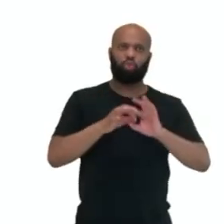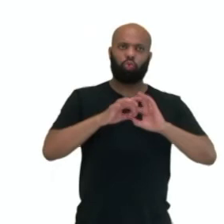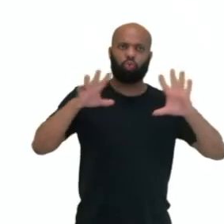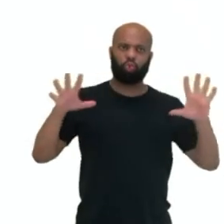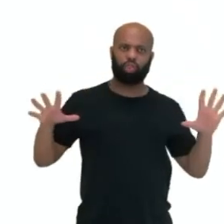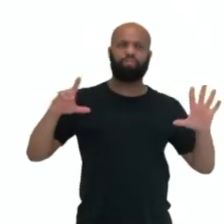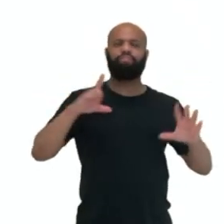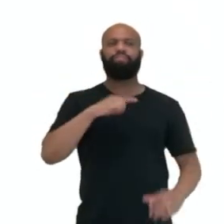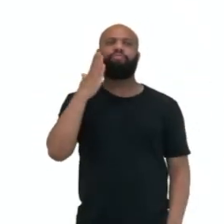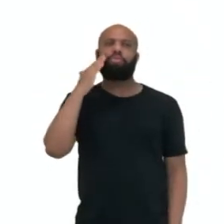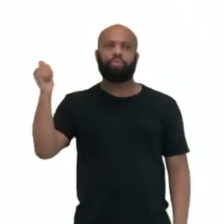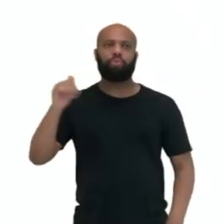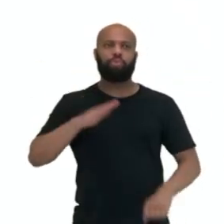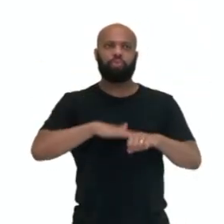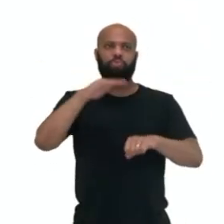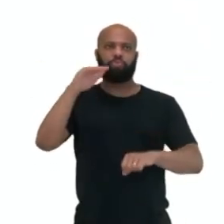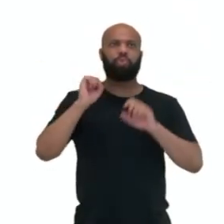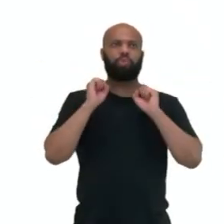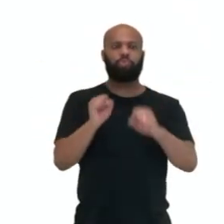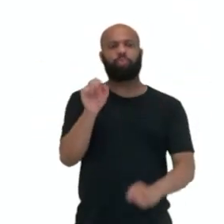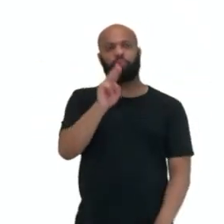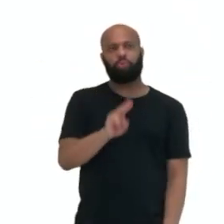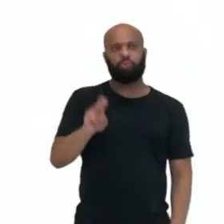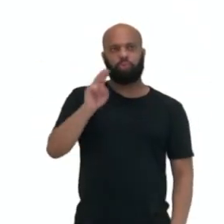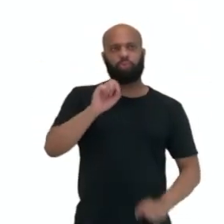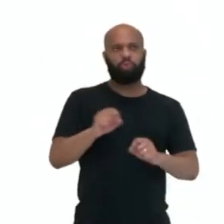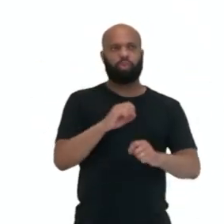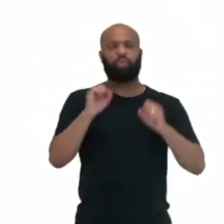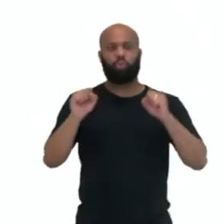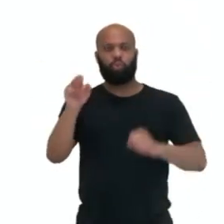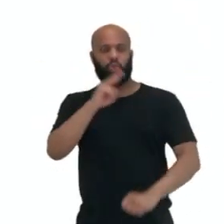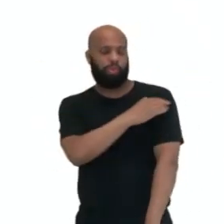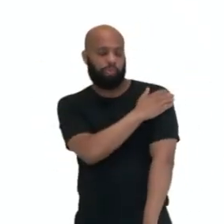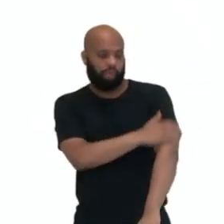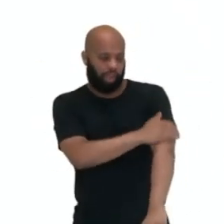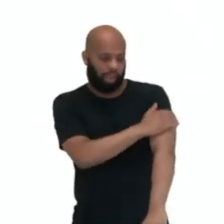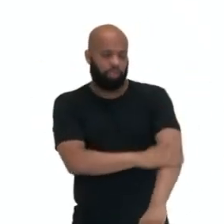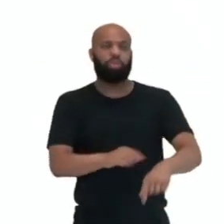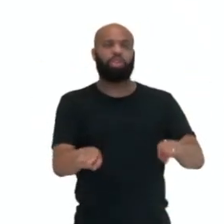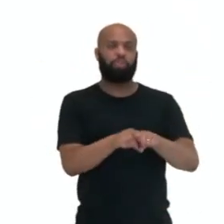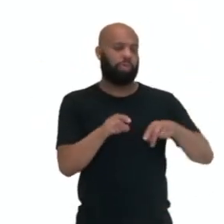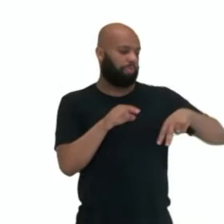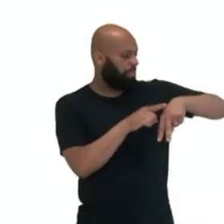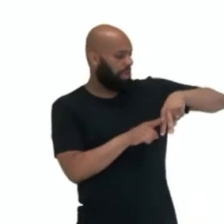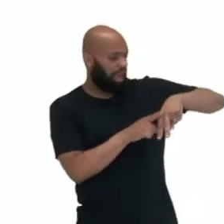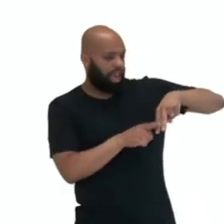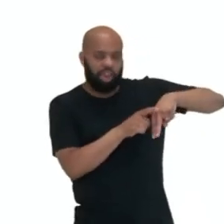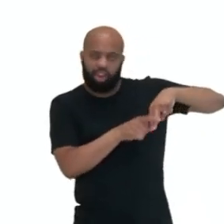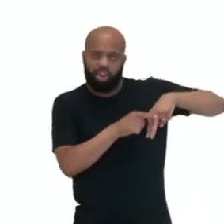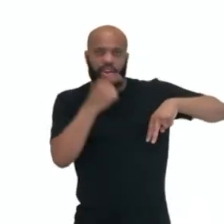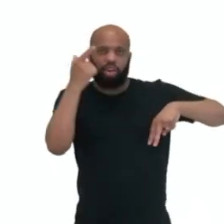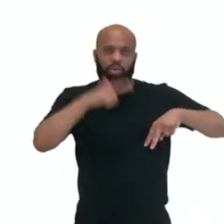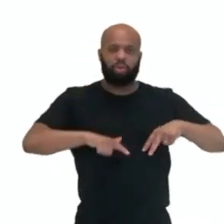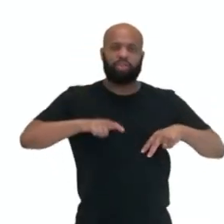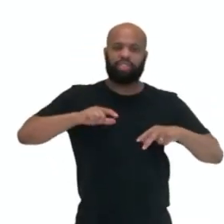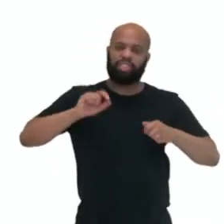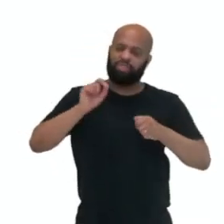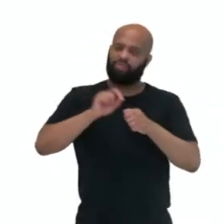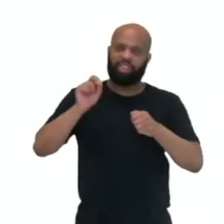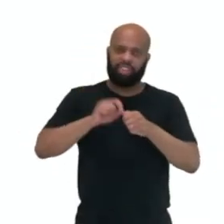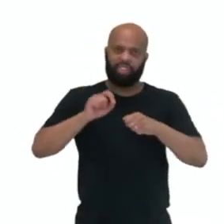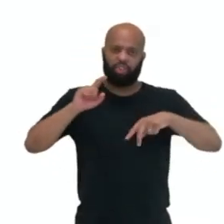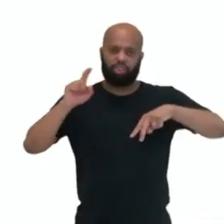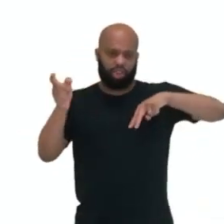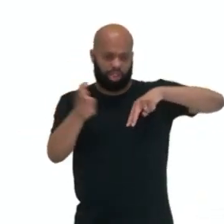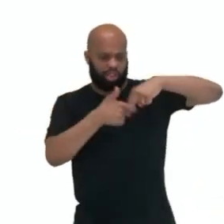mais popular, os atletas eles podem usar braços e pernas para derrubar os oponentes ou então dominá-los. Então ele pode usar,